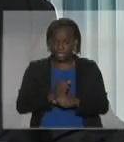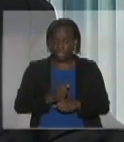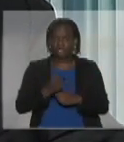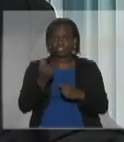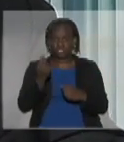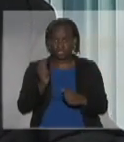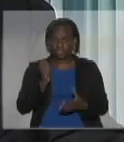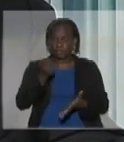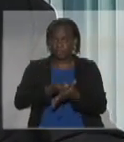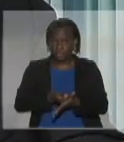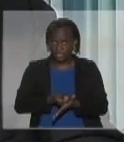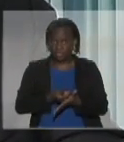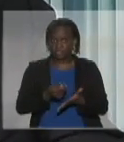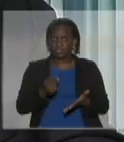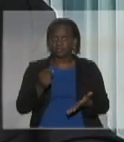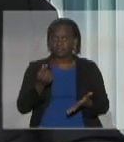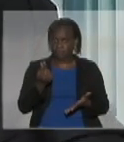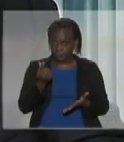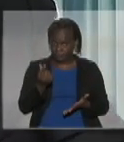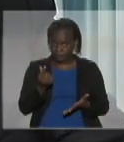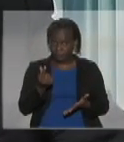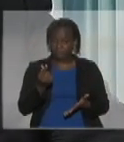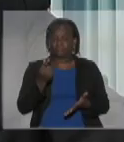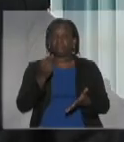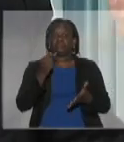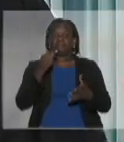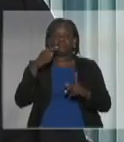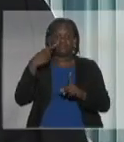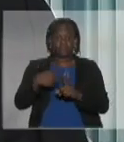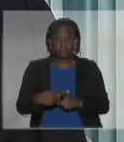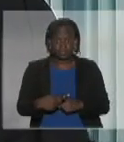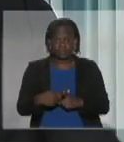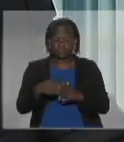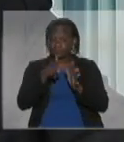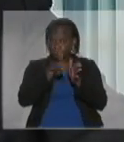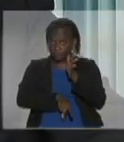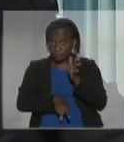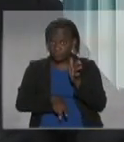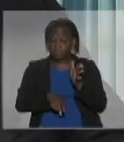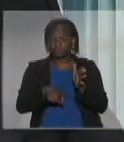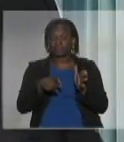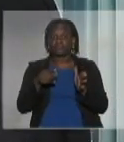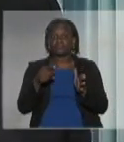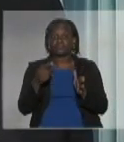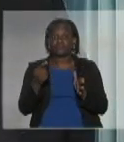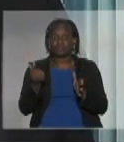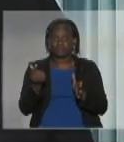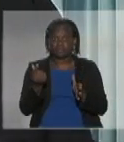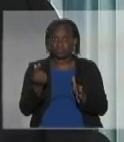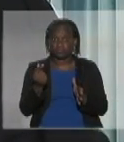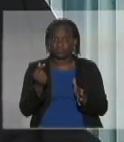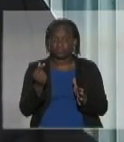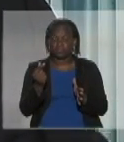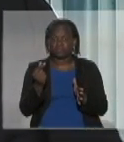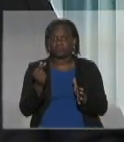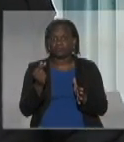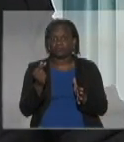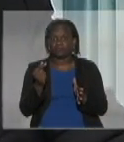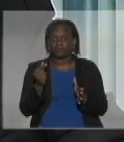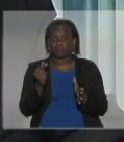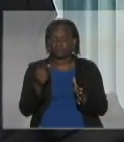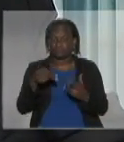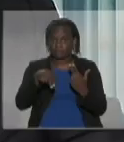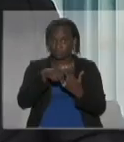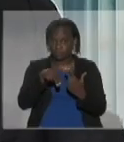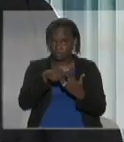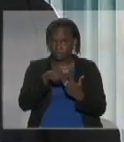preço da tarifa cheia. E faria a subtração do valor